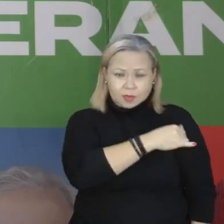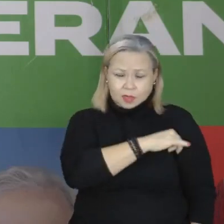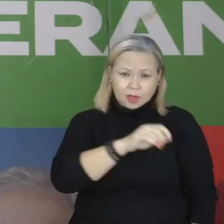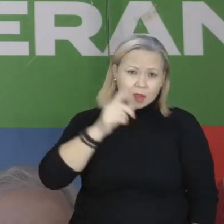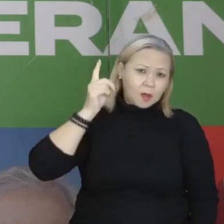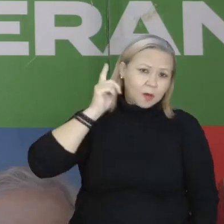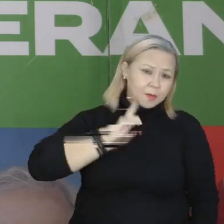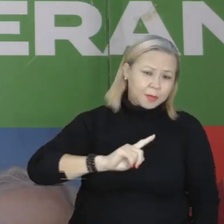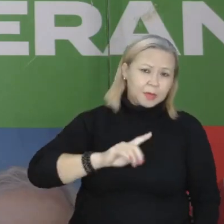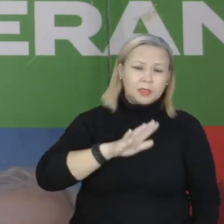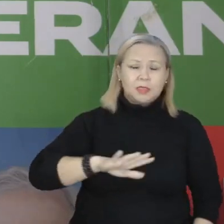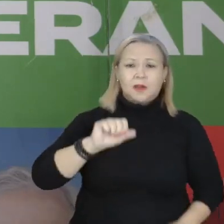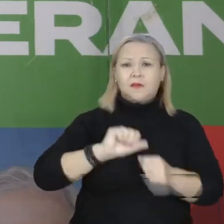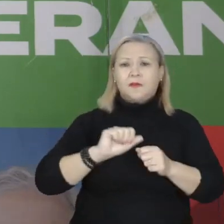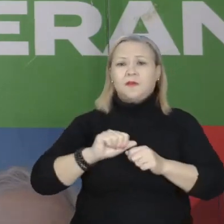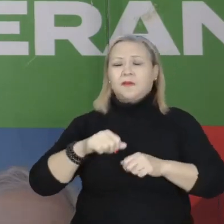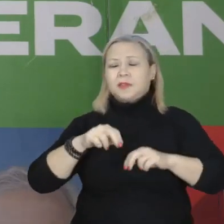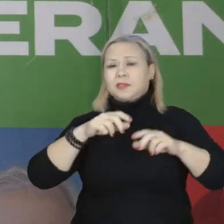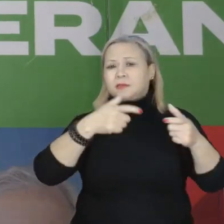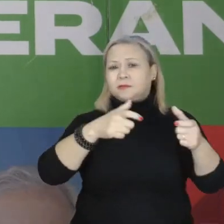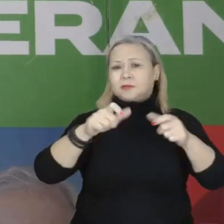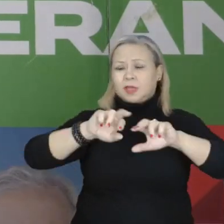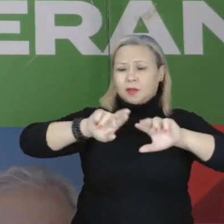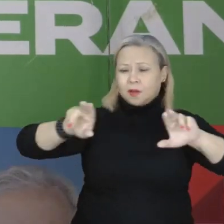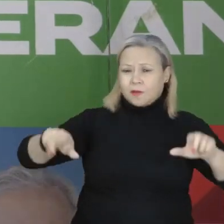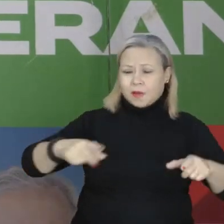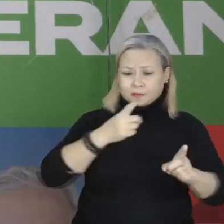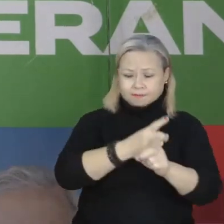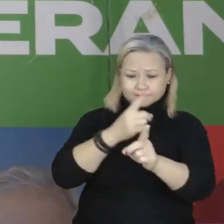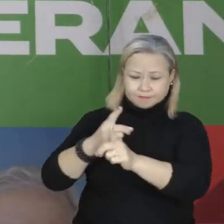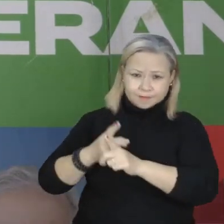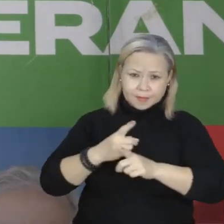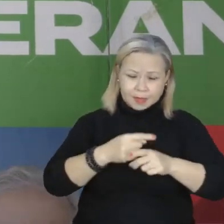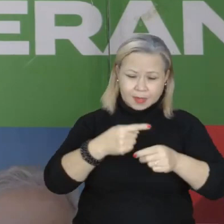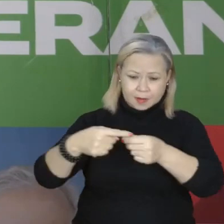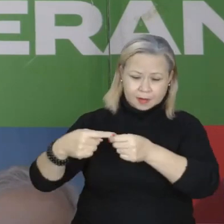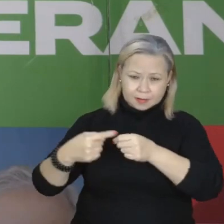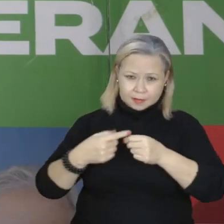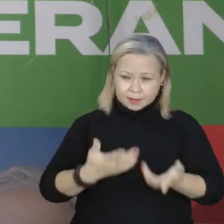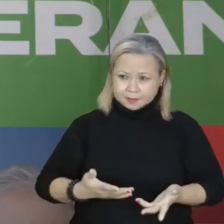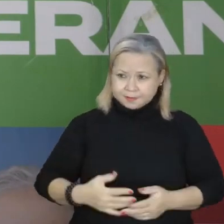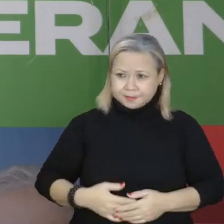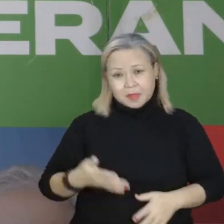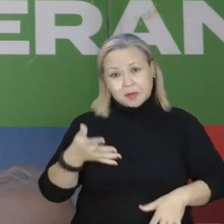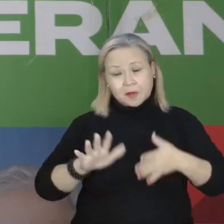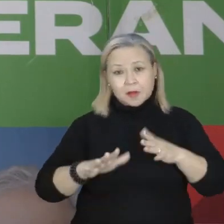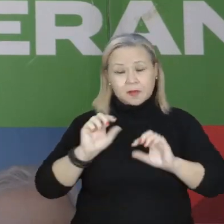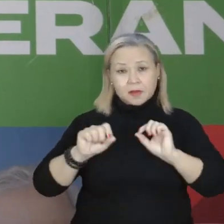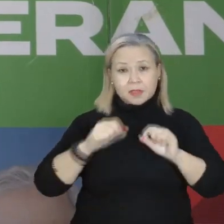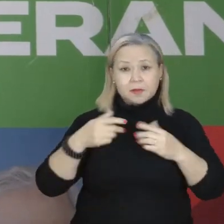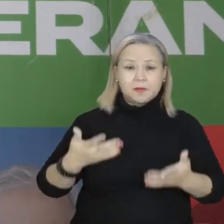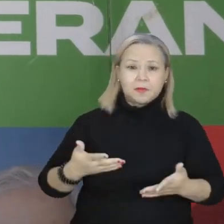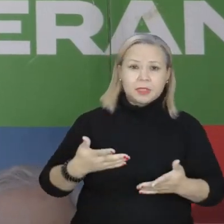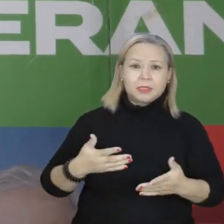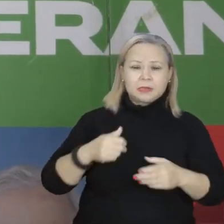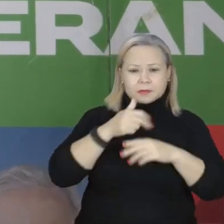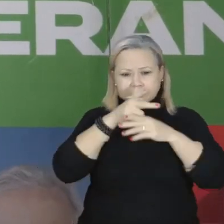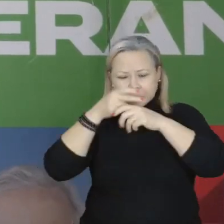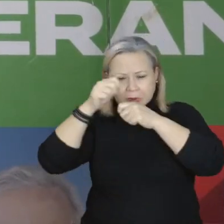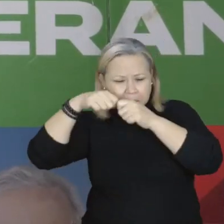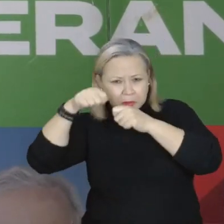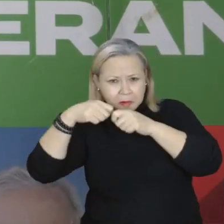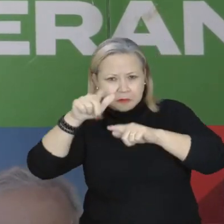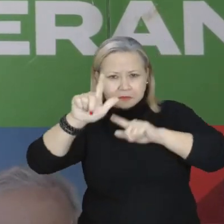Gerais, fazendo vários encontros em várias cidades. Agora, de vez em quando, você tem que parar para gravar programa de